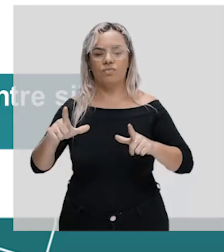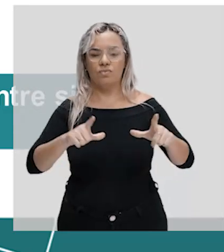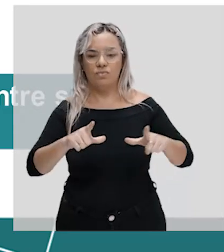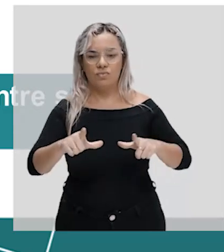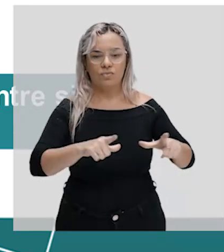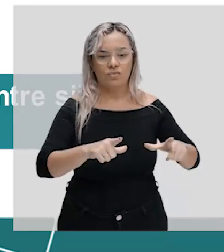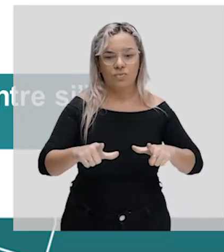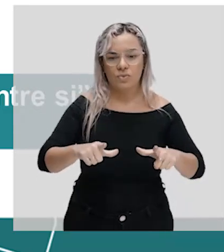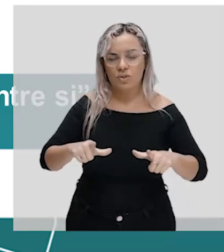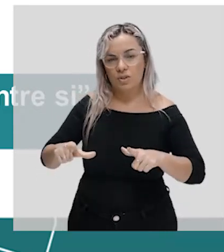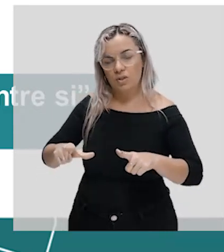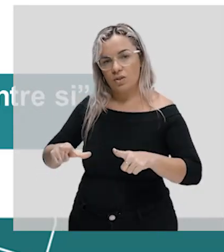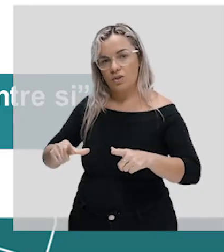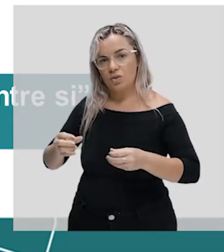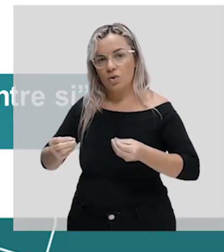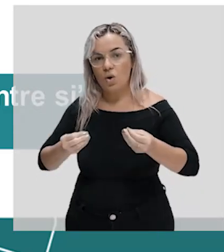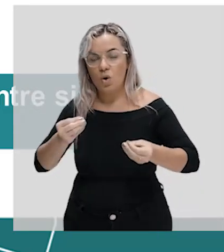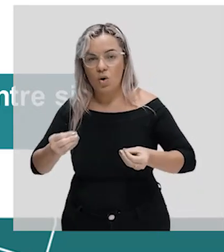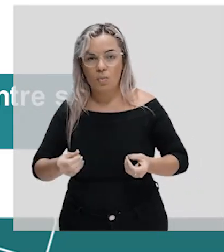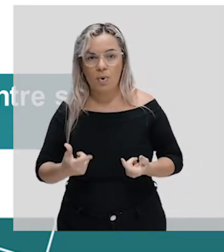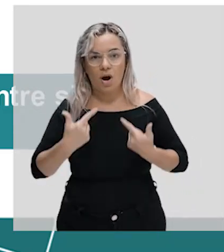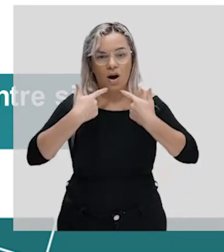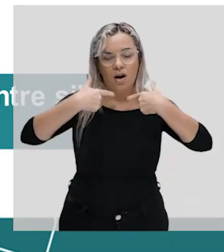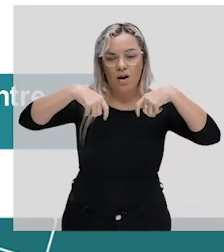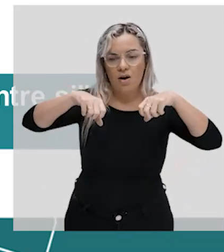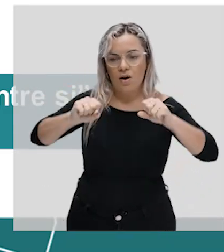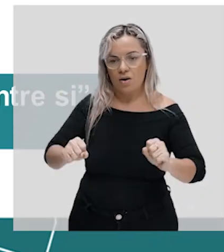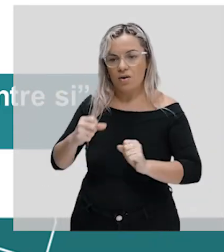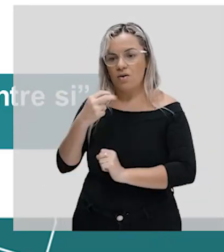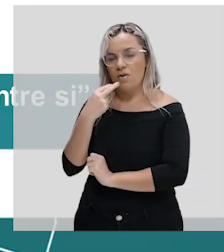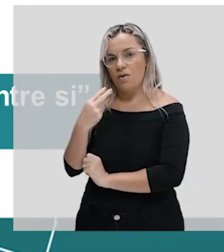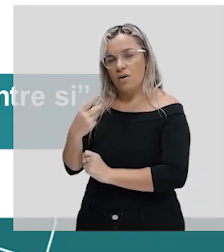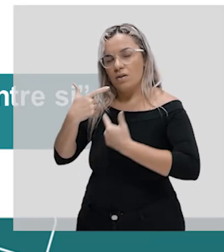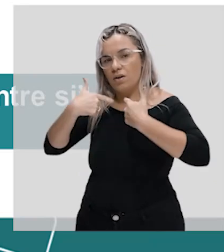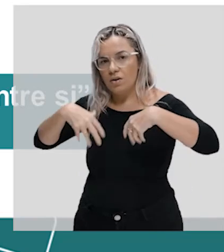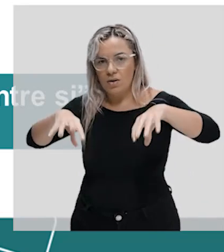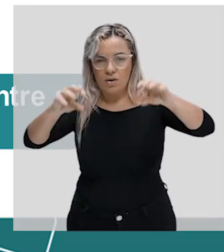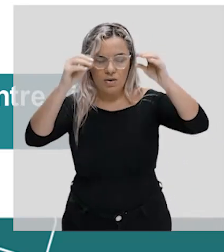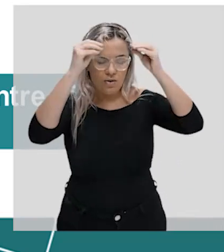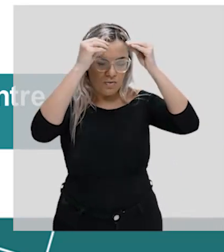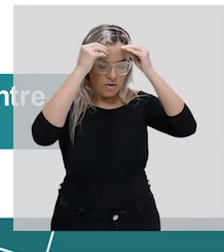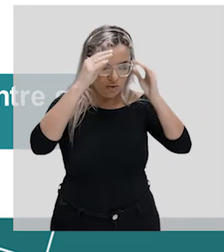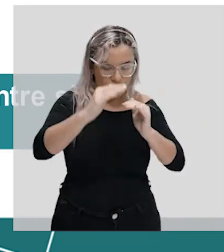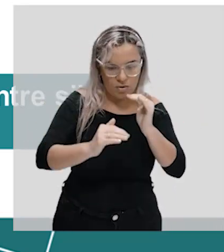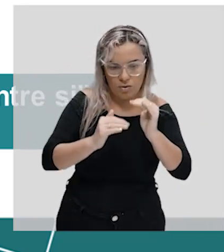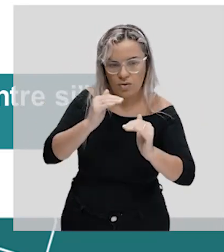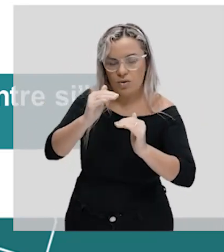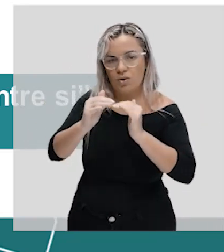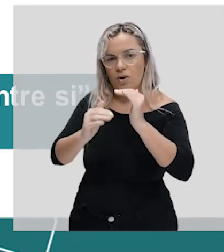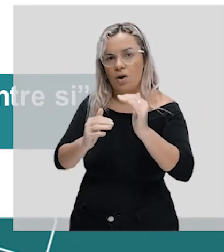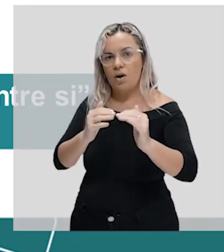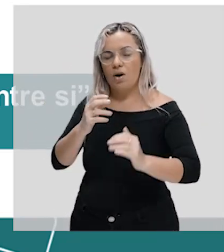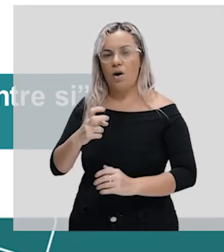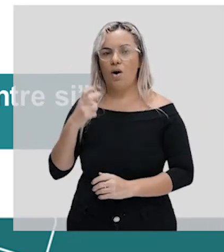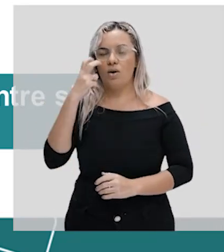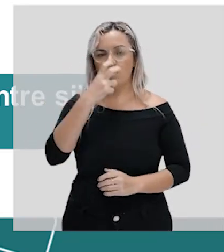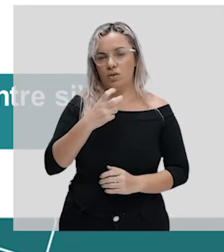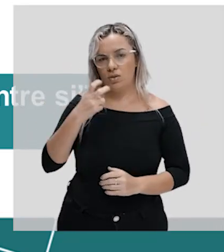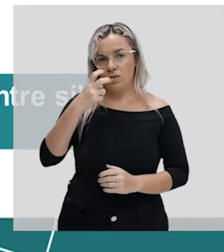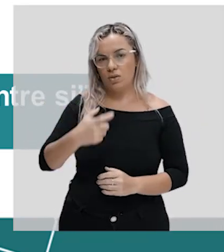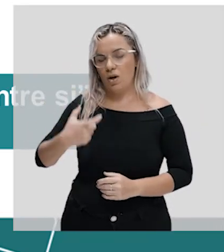formas linguísticas dessa linguagem que eu desenvolvo. Estou desenvolvendo aqui uma linguagem oral, a minha amiga Day